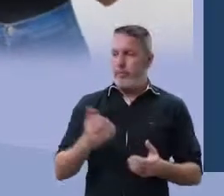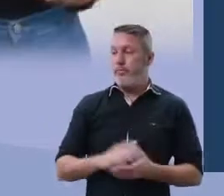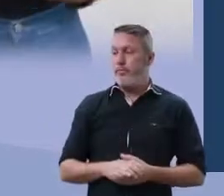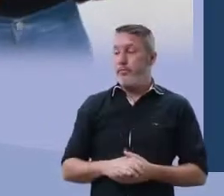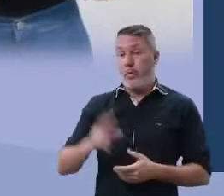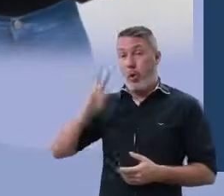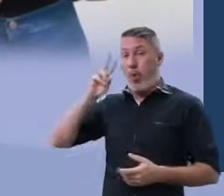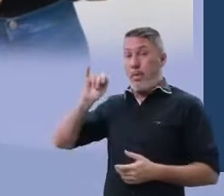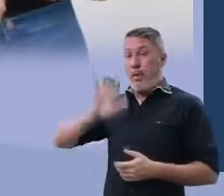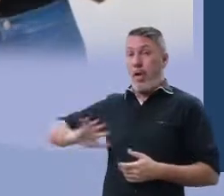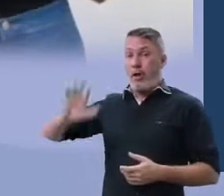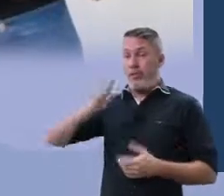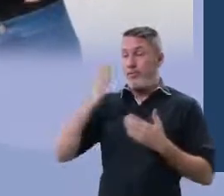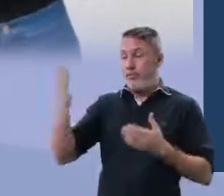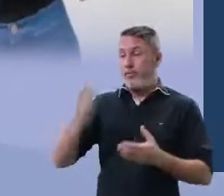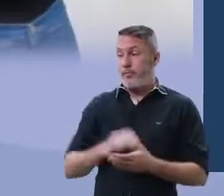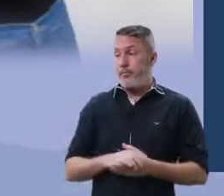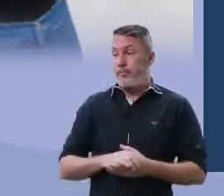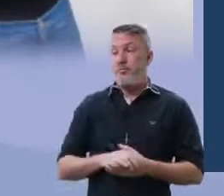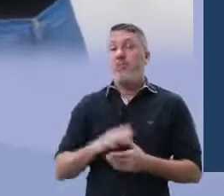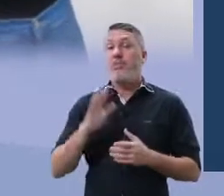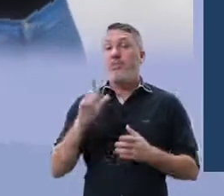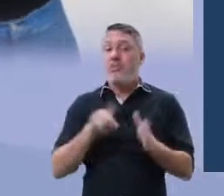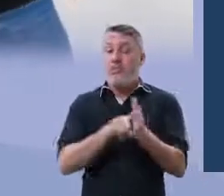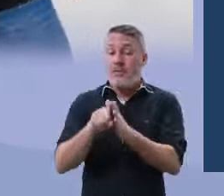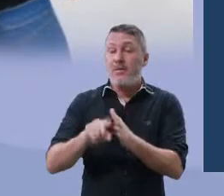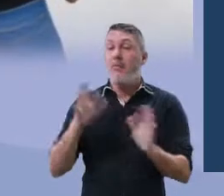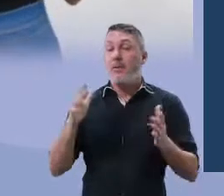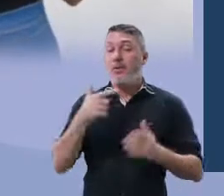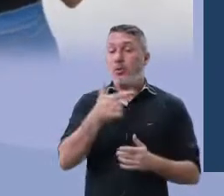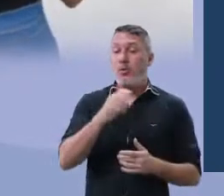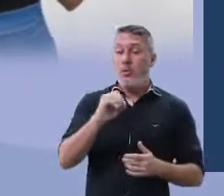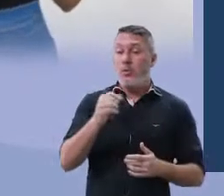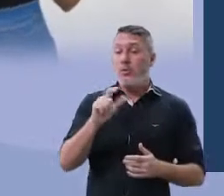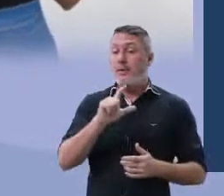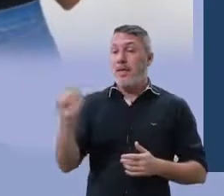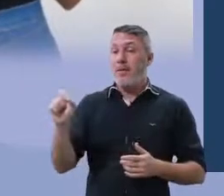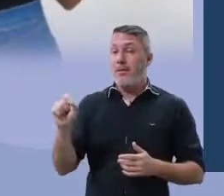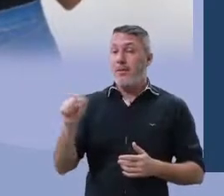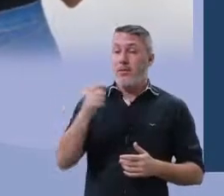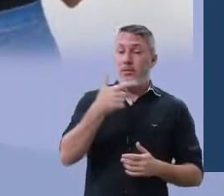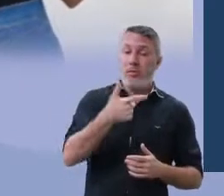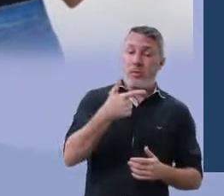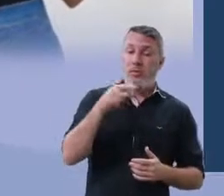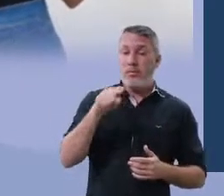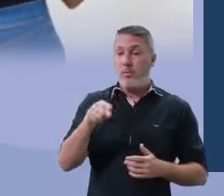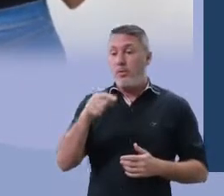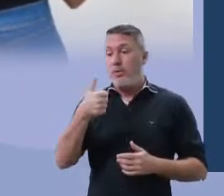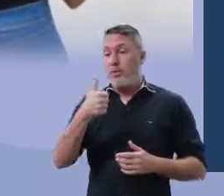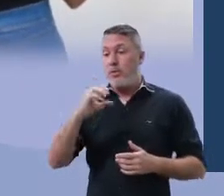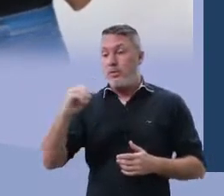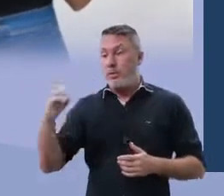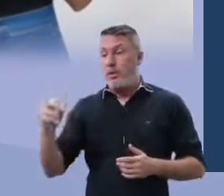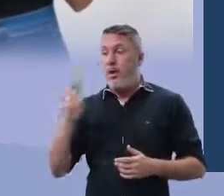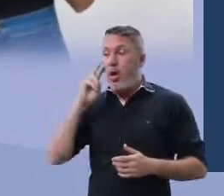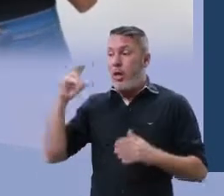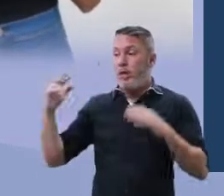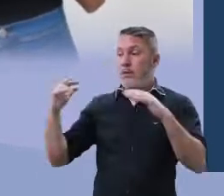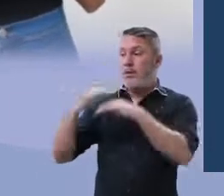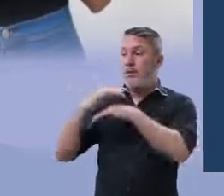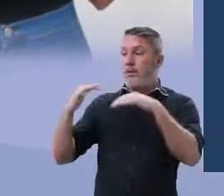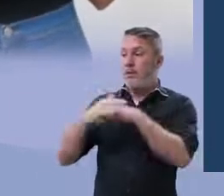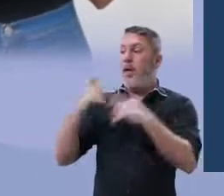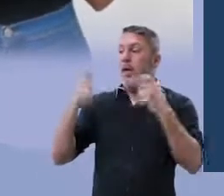gente imagina. Observando essas imagens, olha isso, previsto para 2100, olha como que ficaria aí